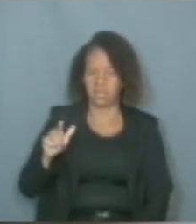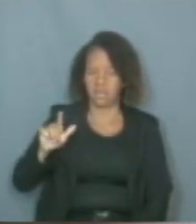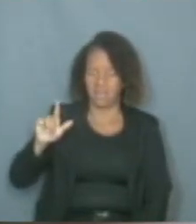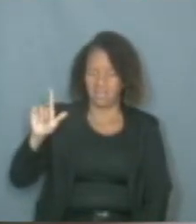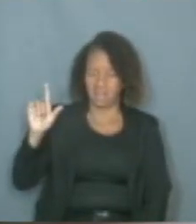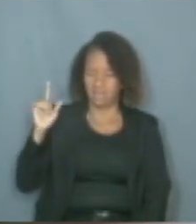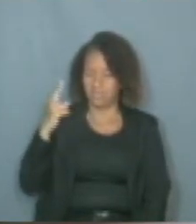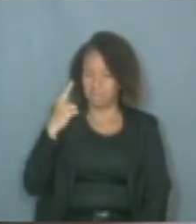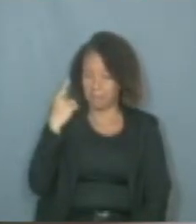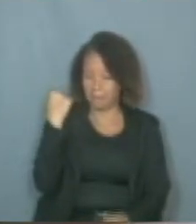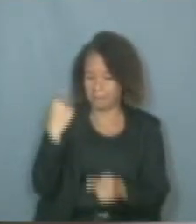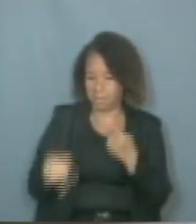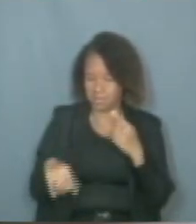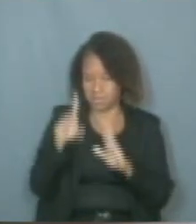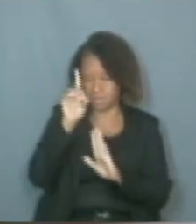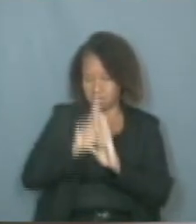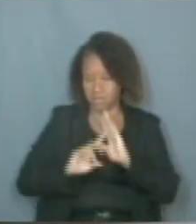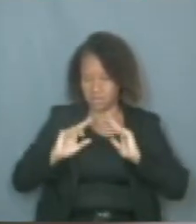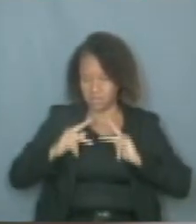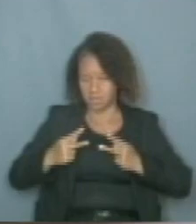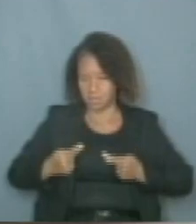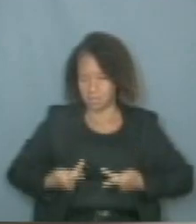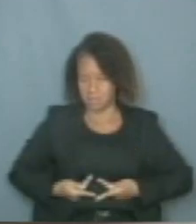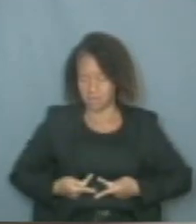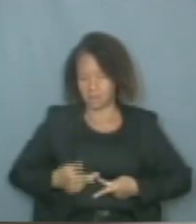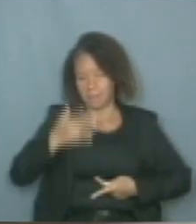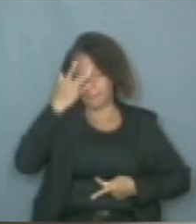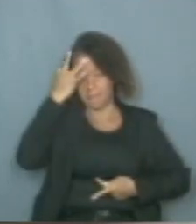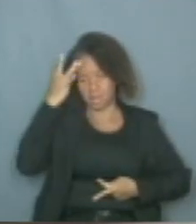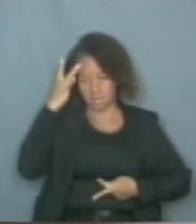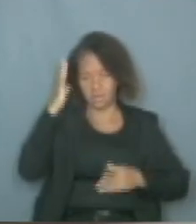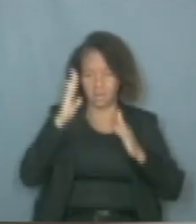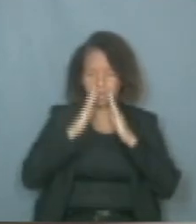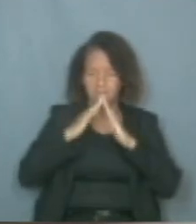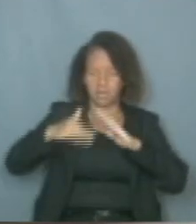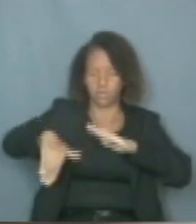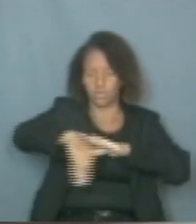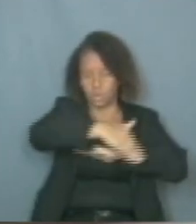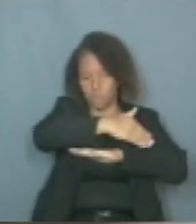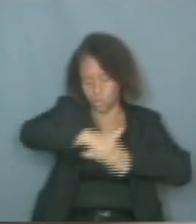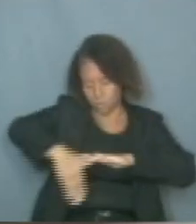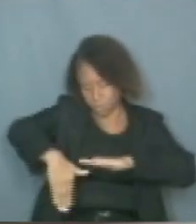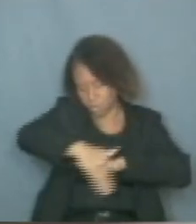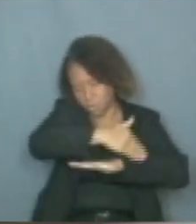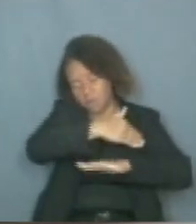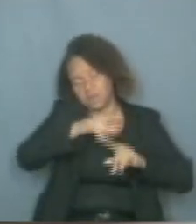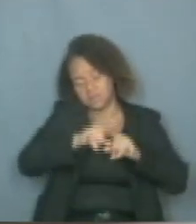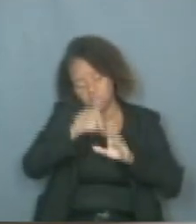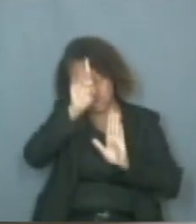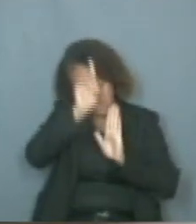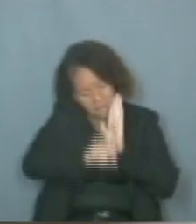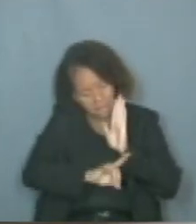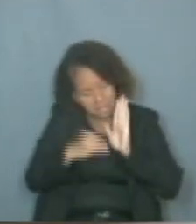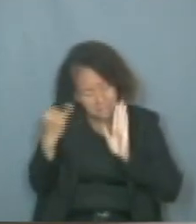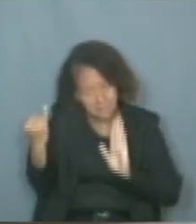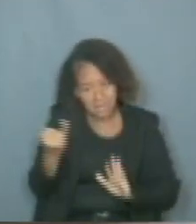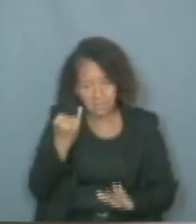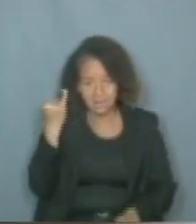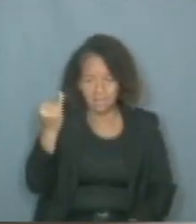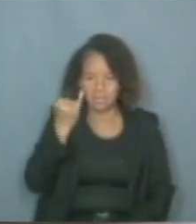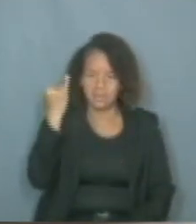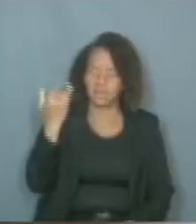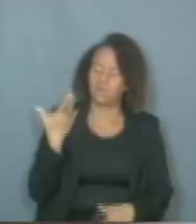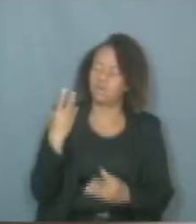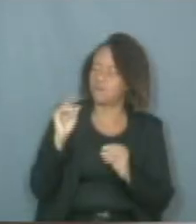grave violação de direitos humanos das pessoas em situação de rua em relação aos seus direitos fundamentais,